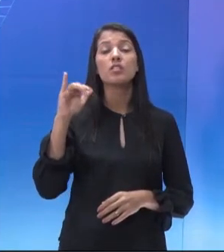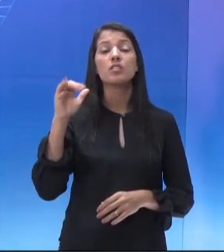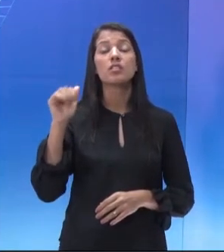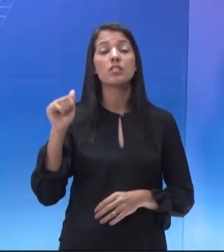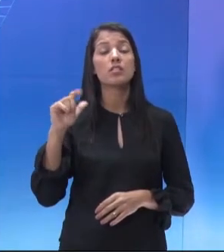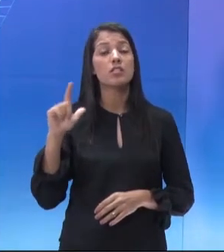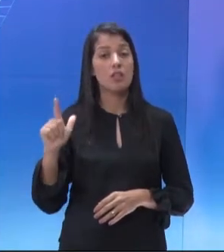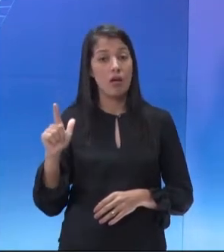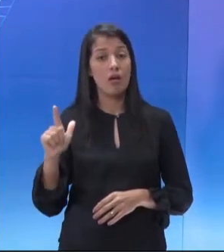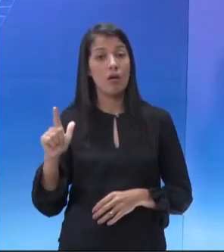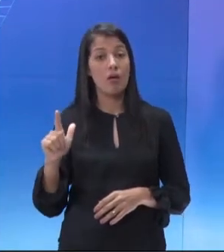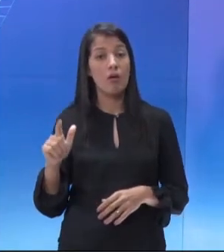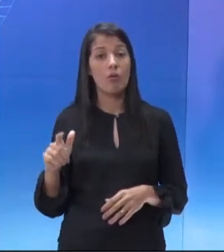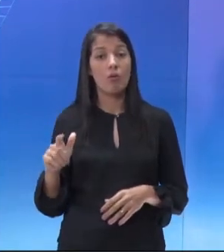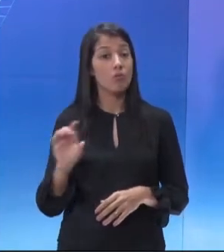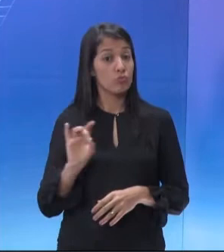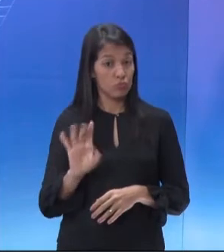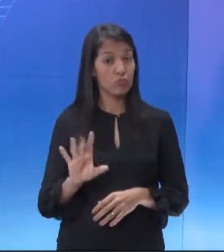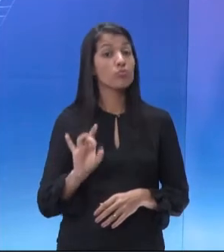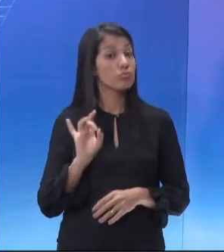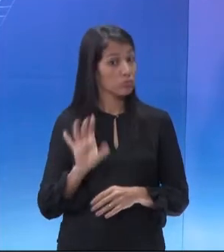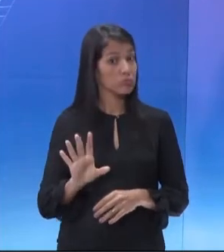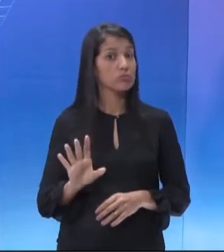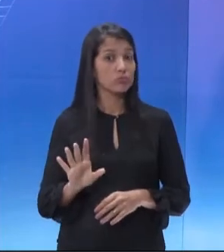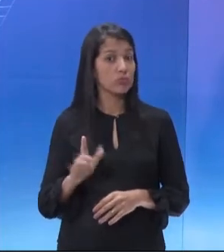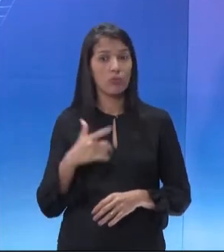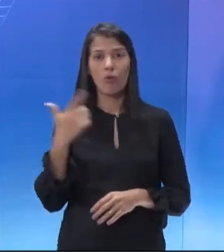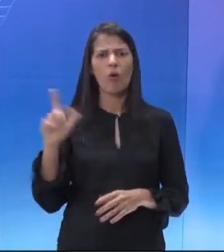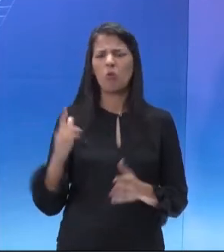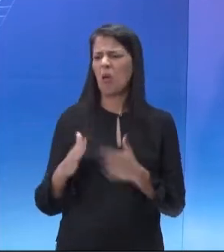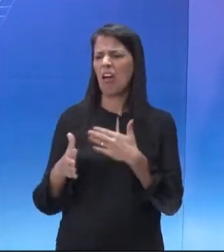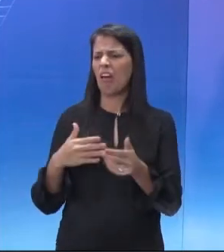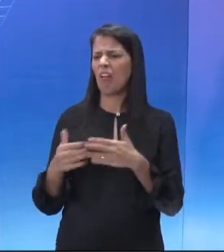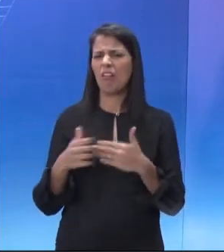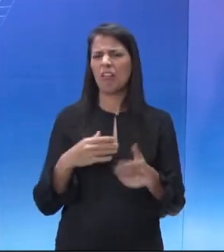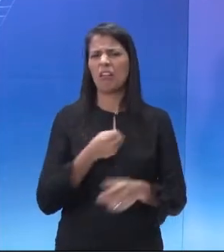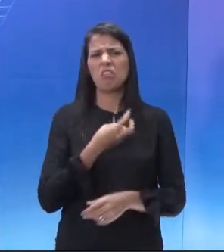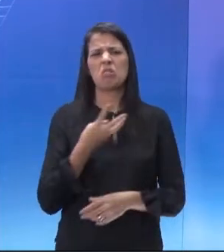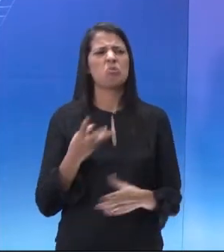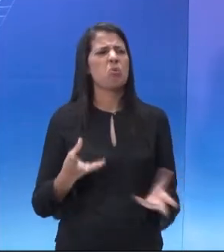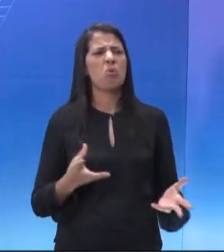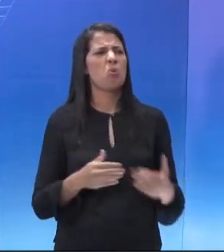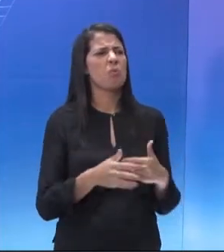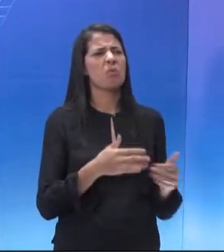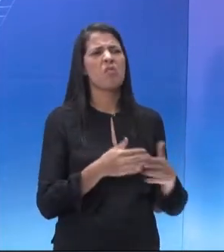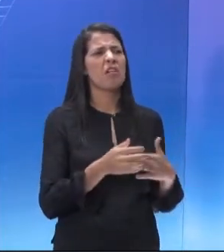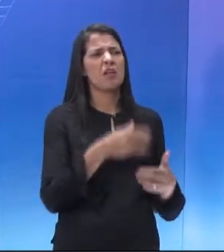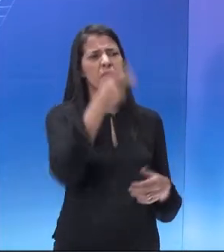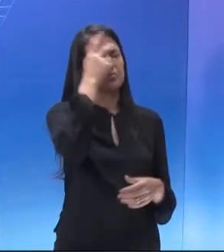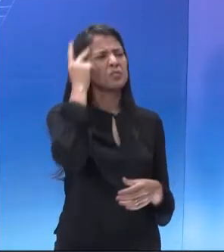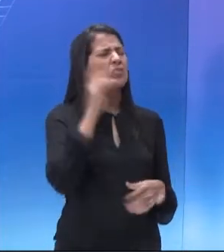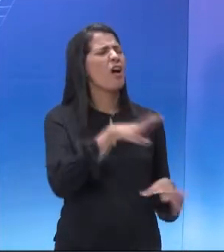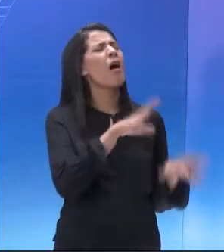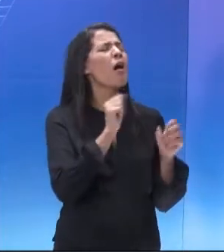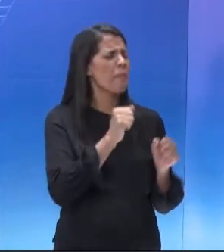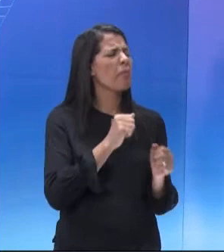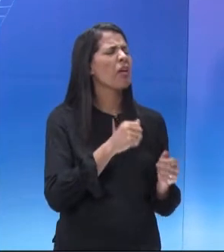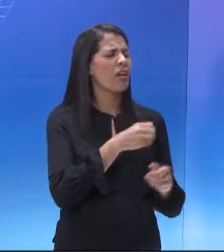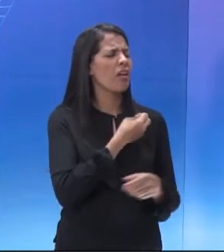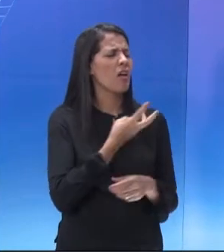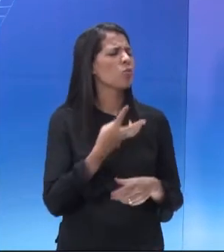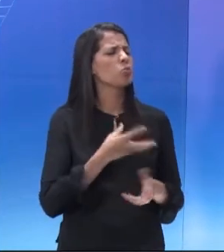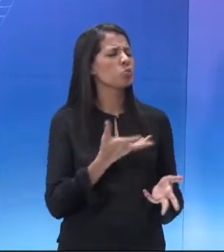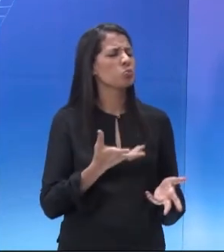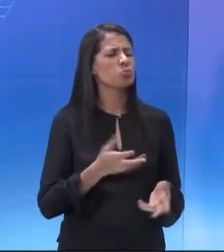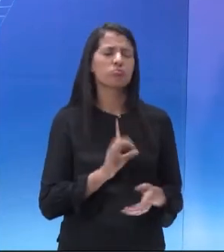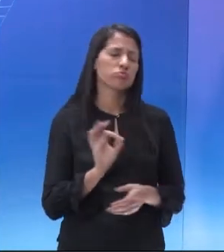número, se você for usar um dado, um conceito, esses números precisam ser referendados. Esses números não pode ser qualquer pessoa